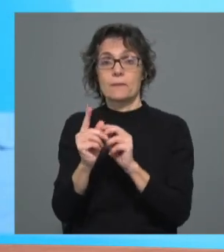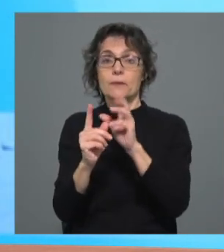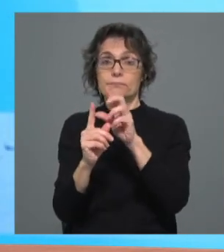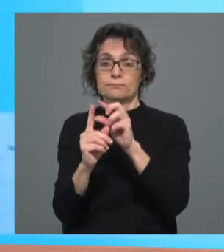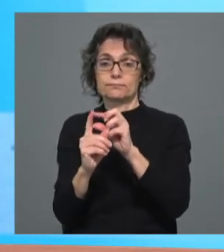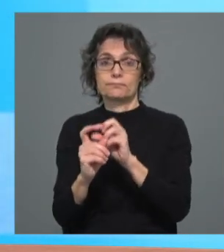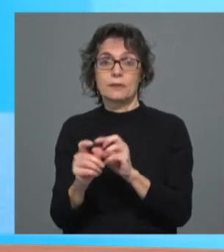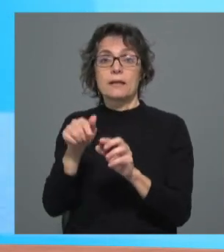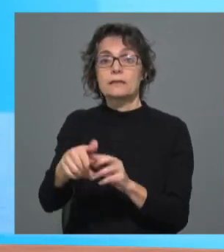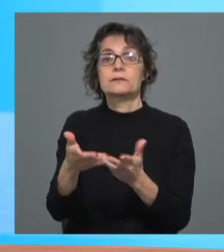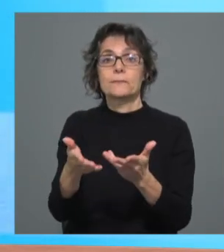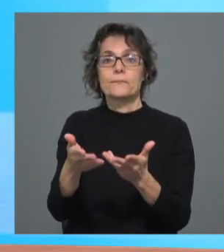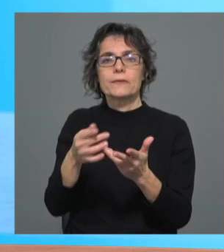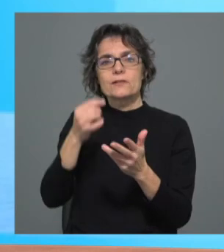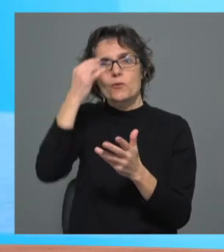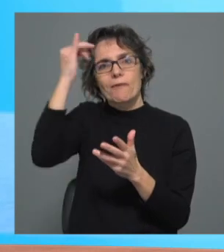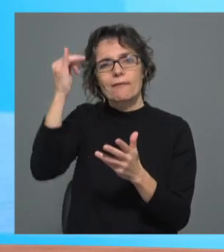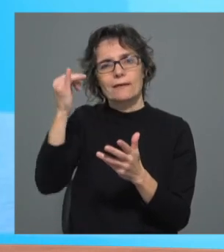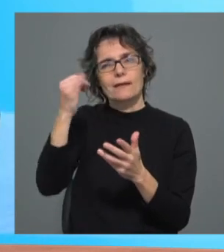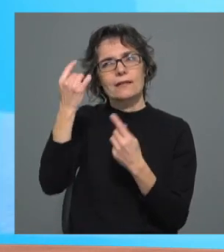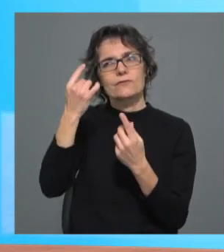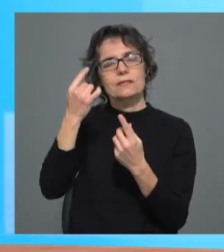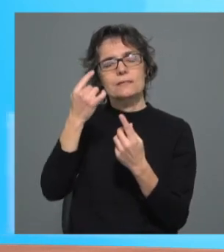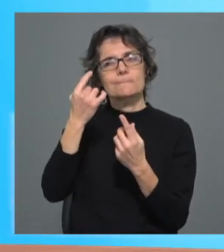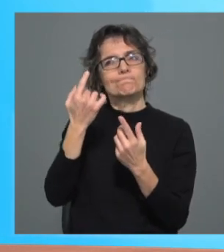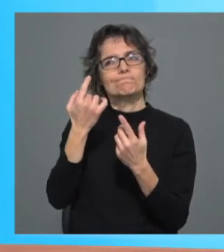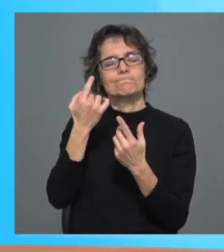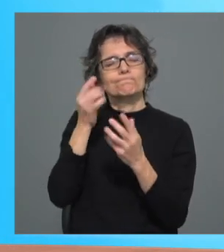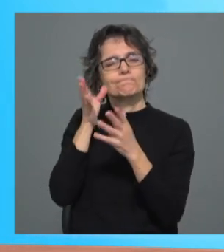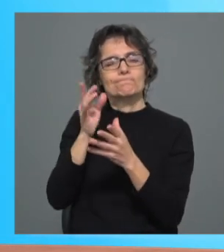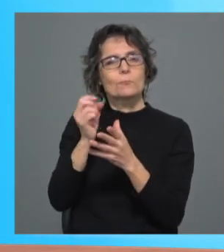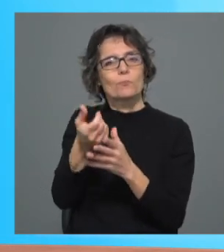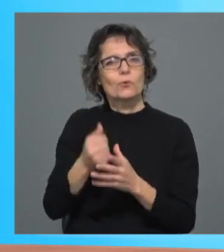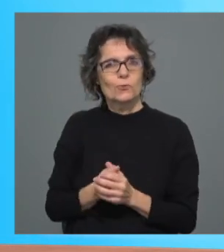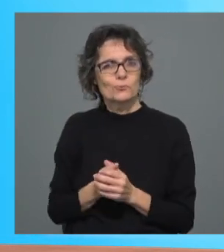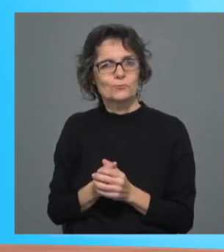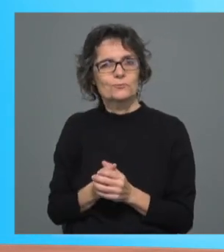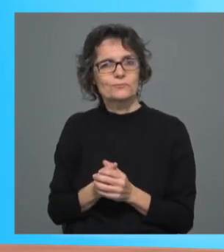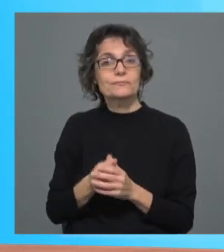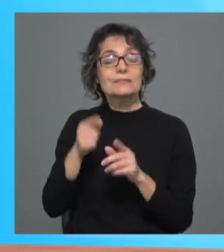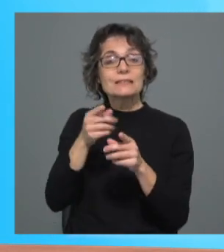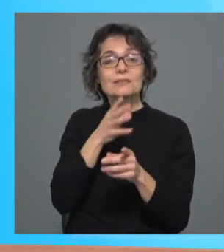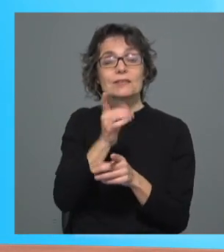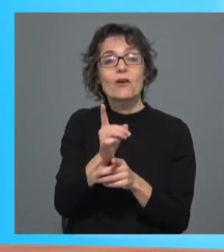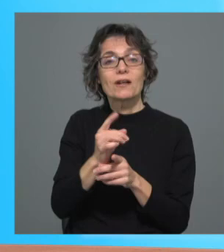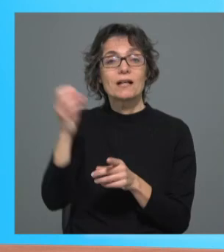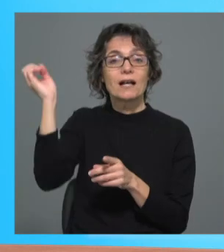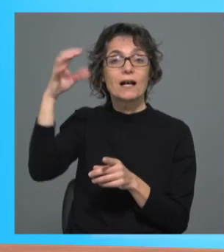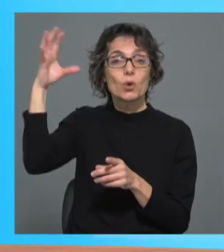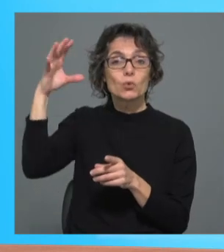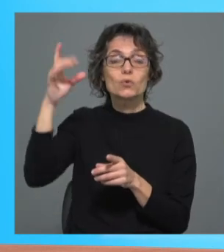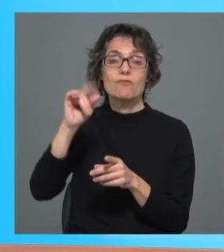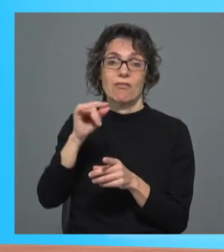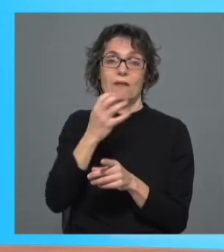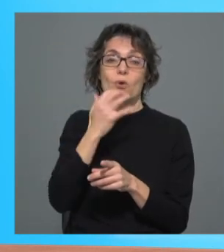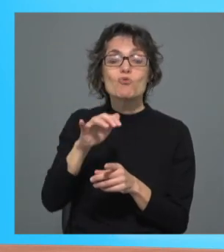uma ideia que nos passa um bocadinho despercebido, mas para dizer tanto a luz como o sal, neste sentido,